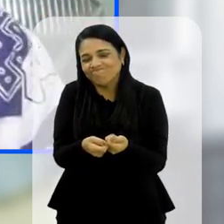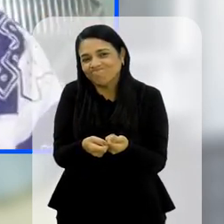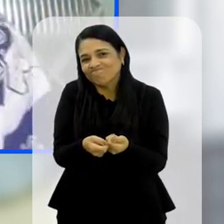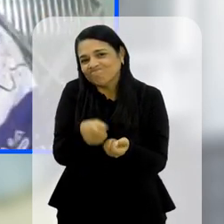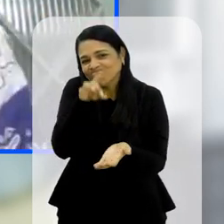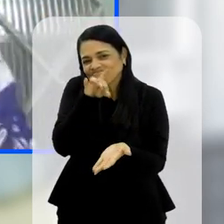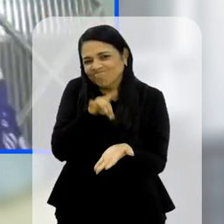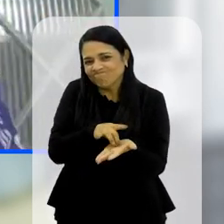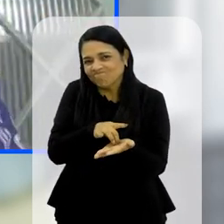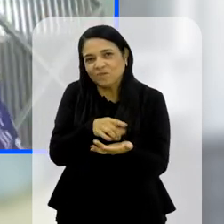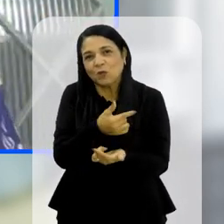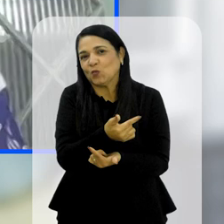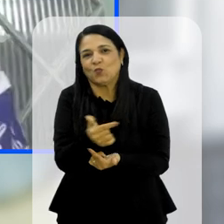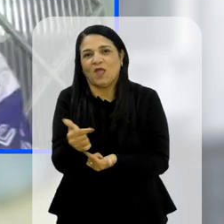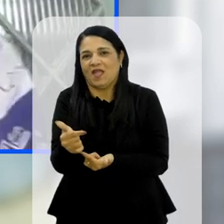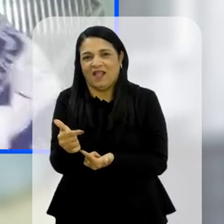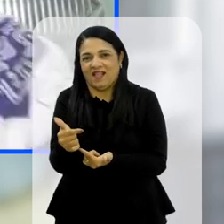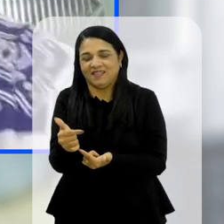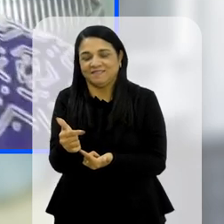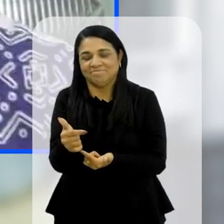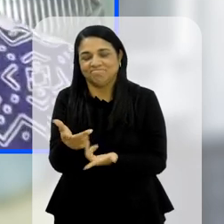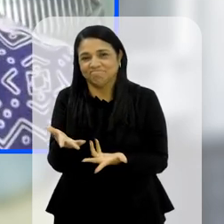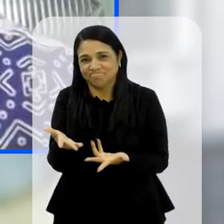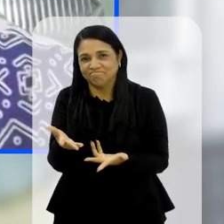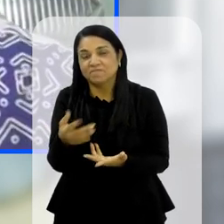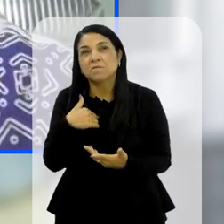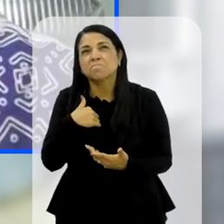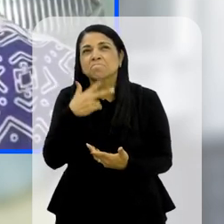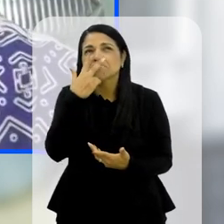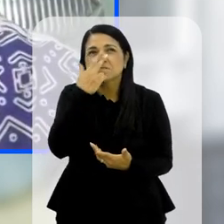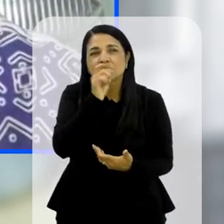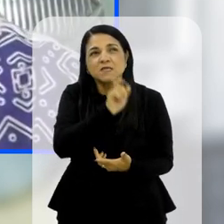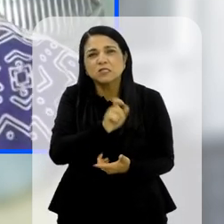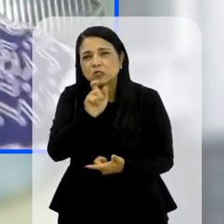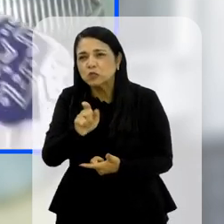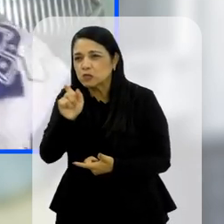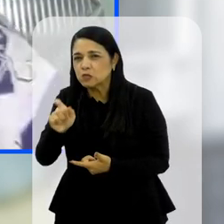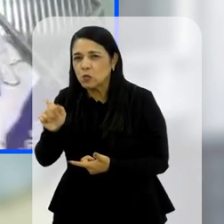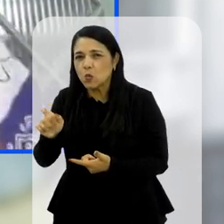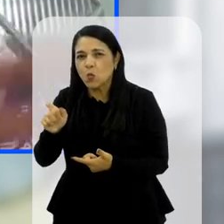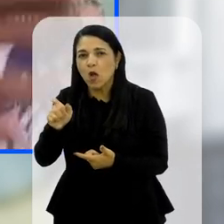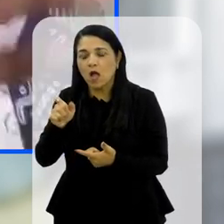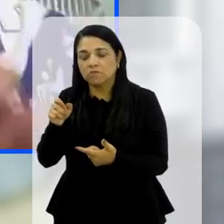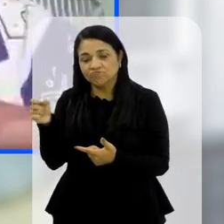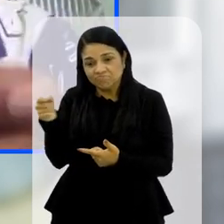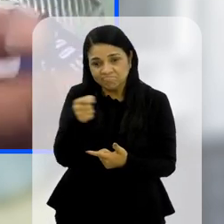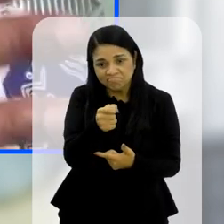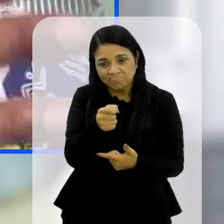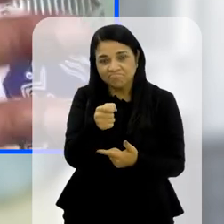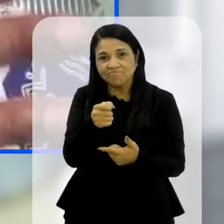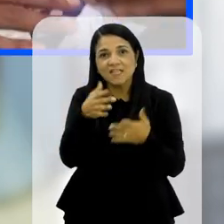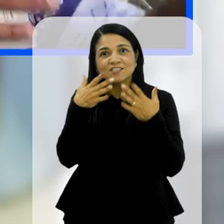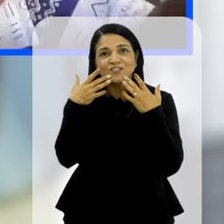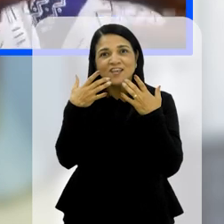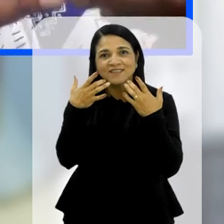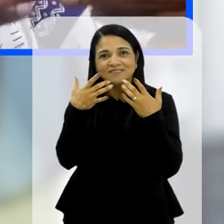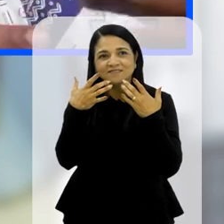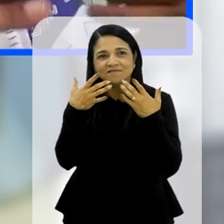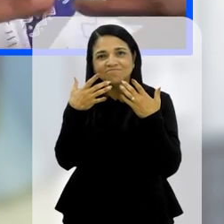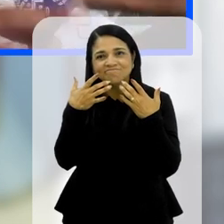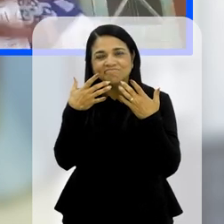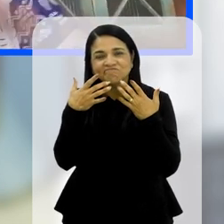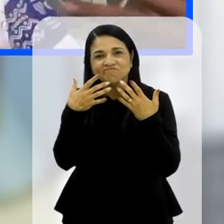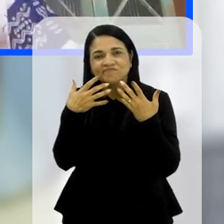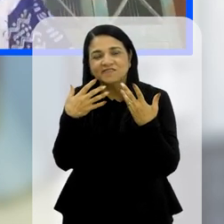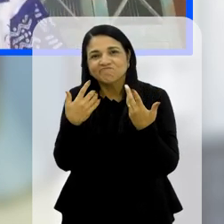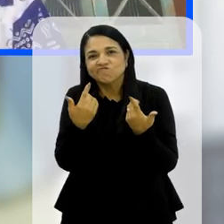qualidade ainda não é no lugar que a gente acha que faça sentido. Então, tem muita gente que adentra